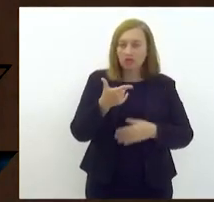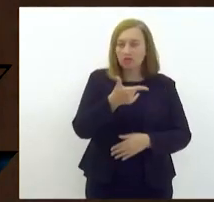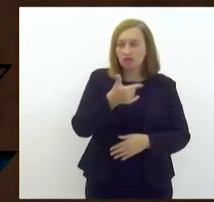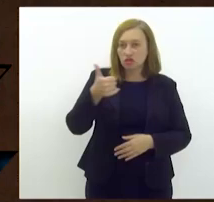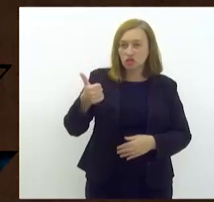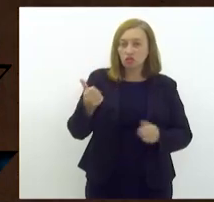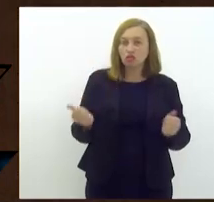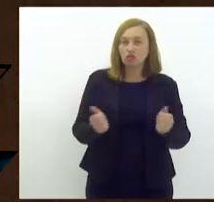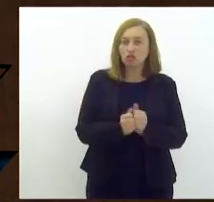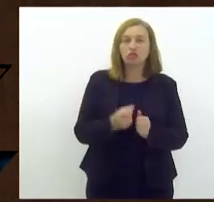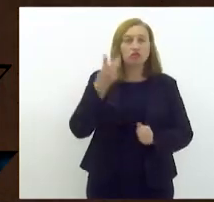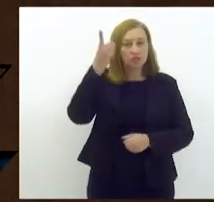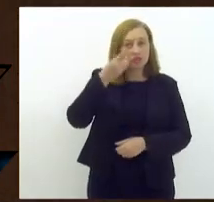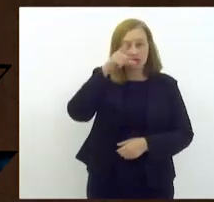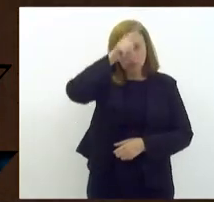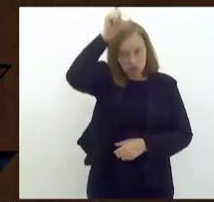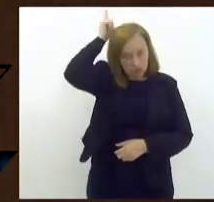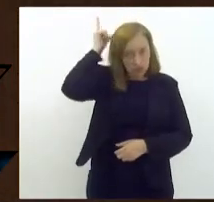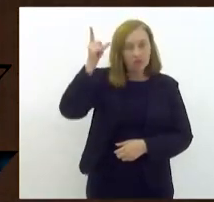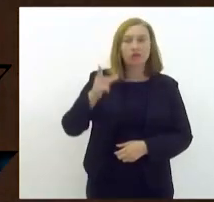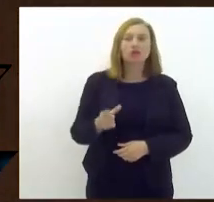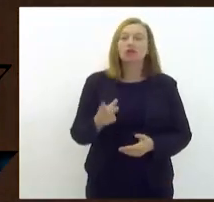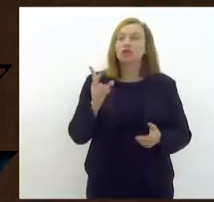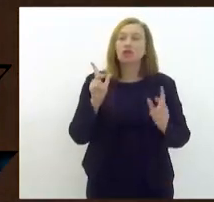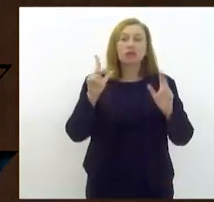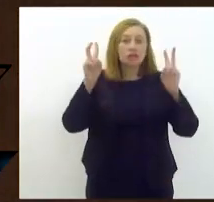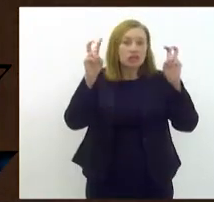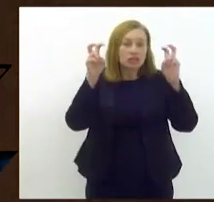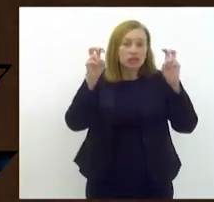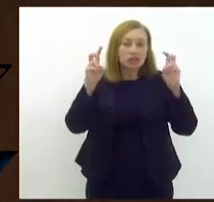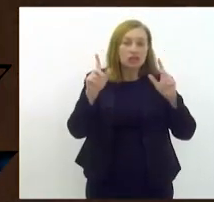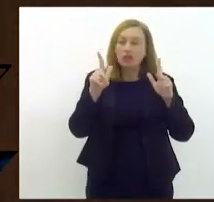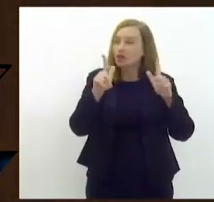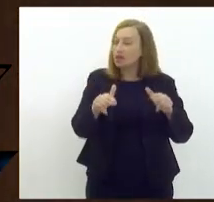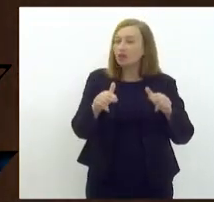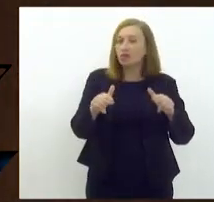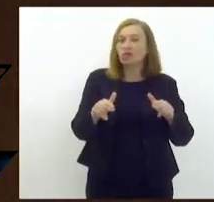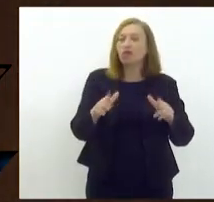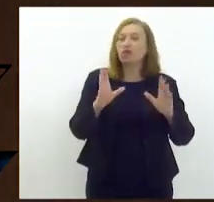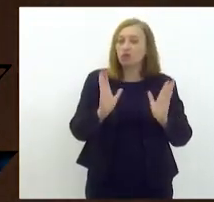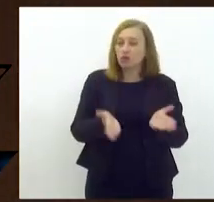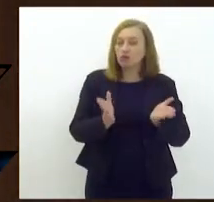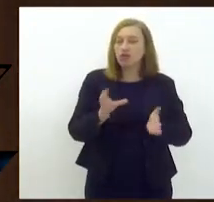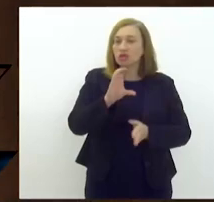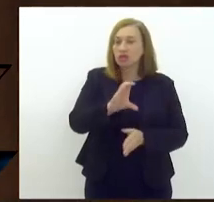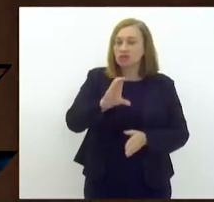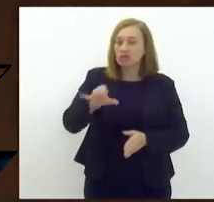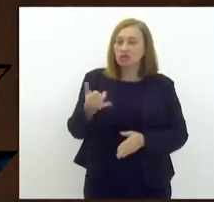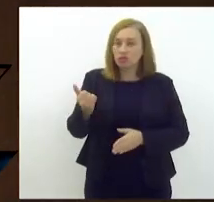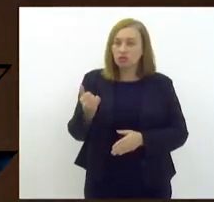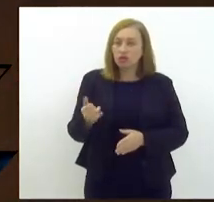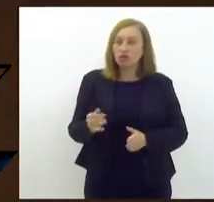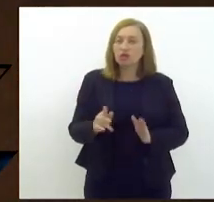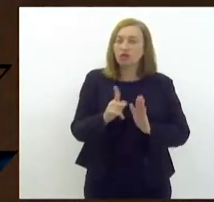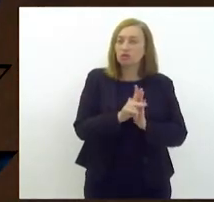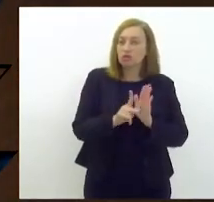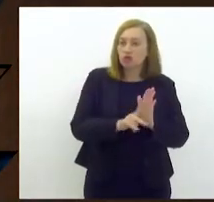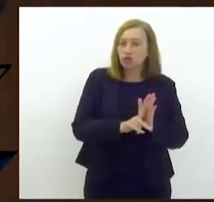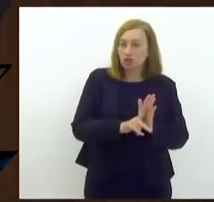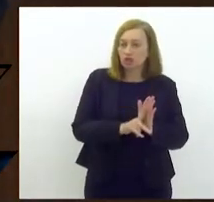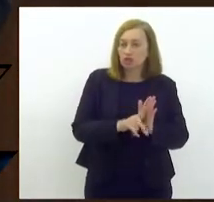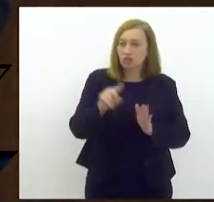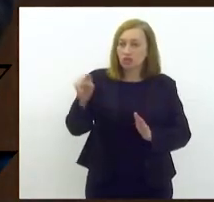21 junto com Deputado Luiz Paulo sobre esse mesmo tema e que hoje na ccj esse projeto veio a baila